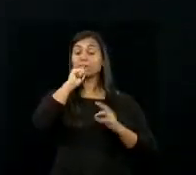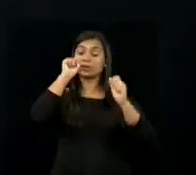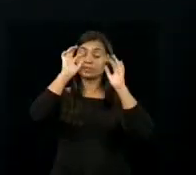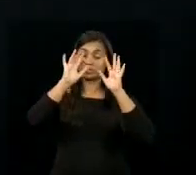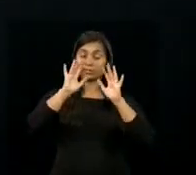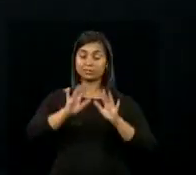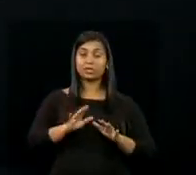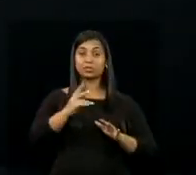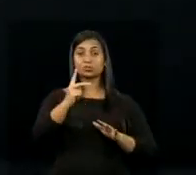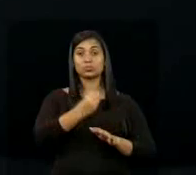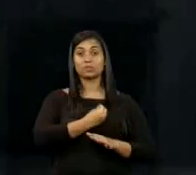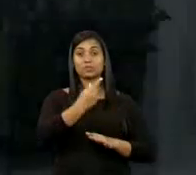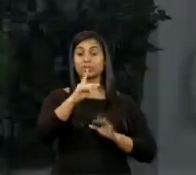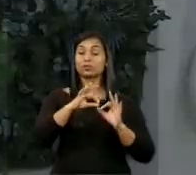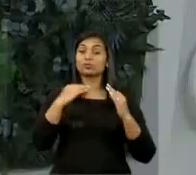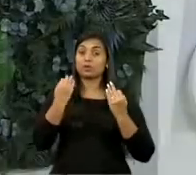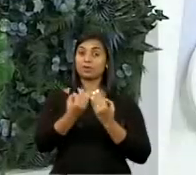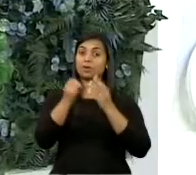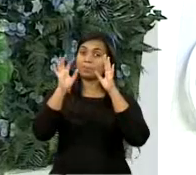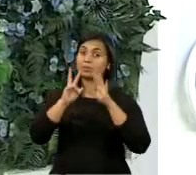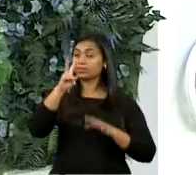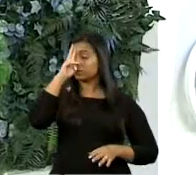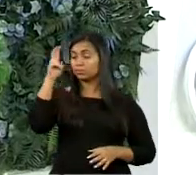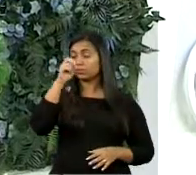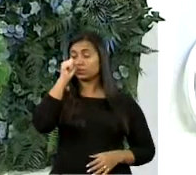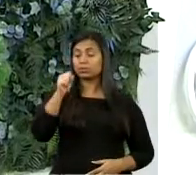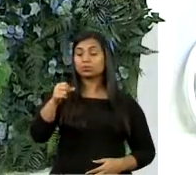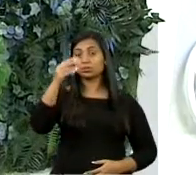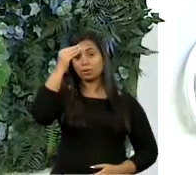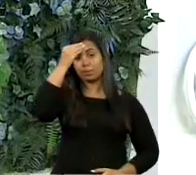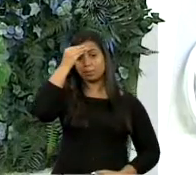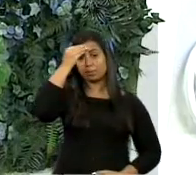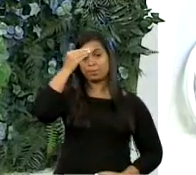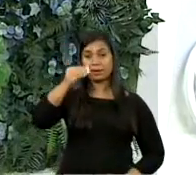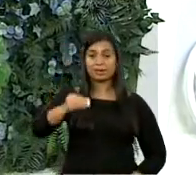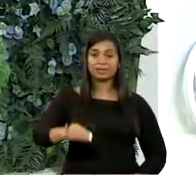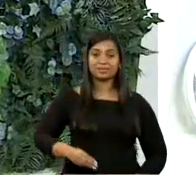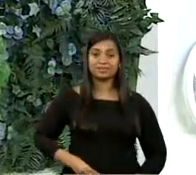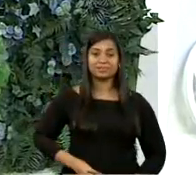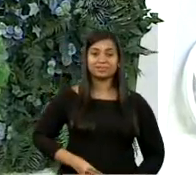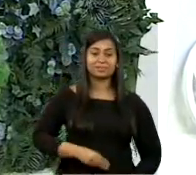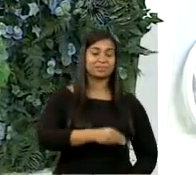Graças, desça sobre você e sua família a bênção de Deus Todo-Poderoso,